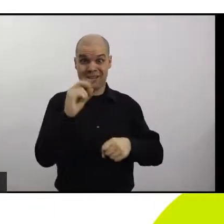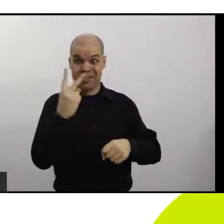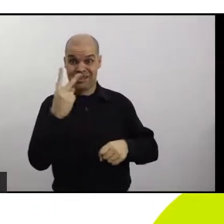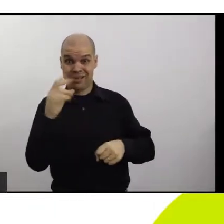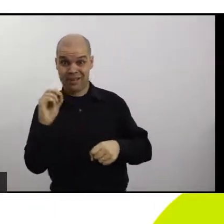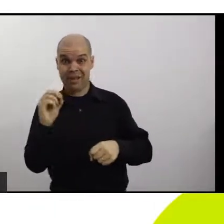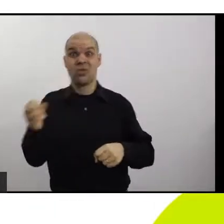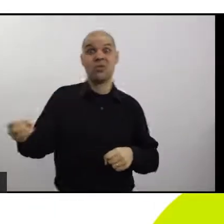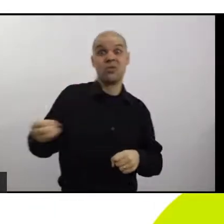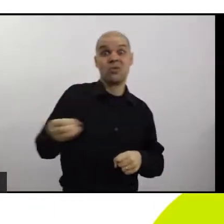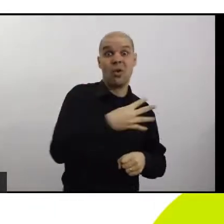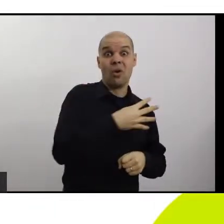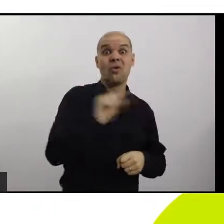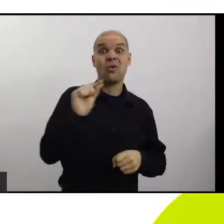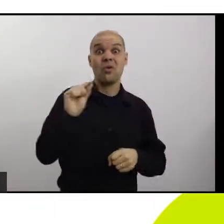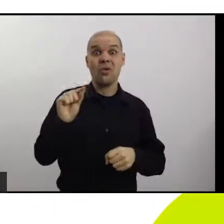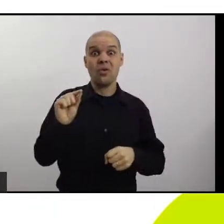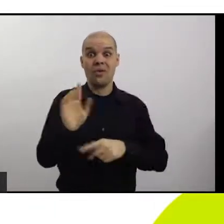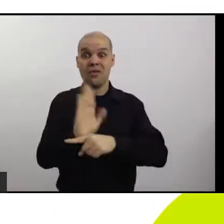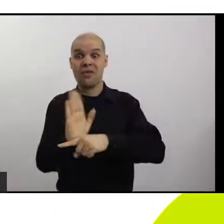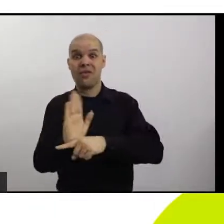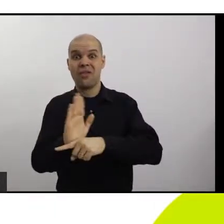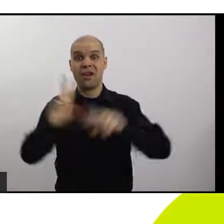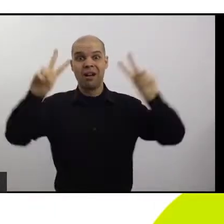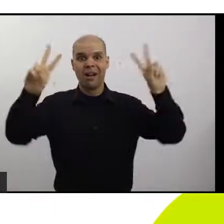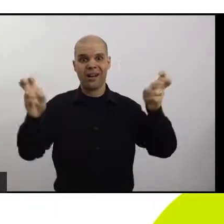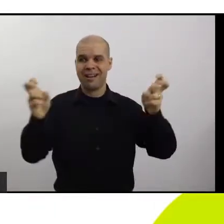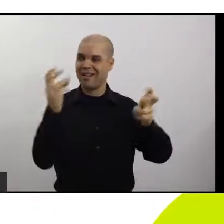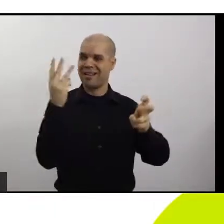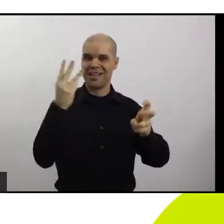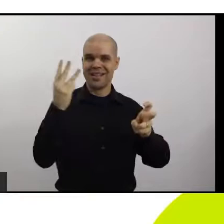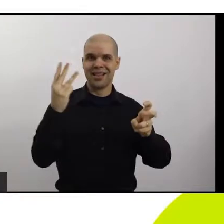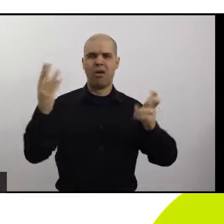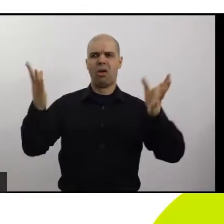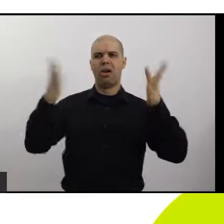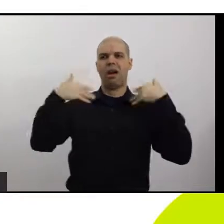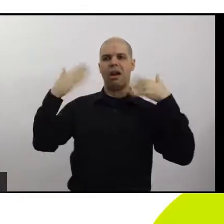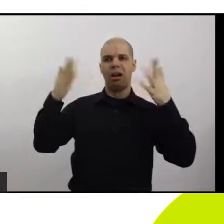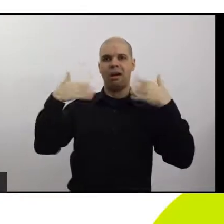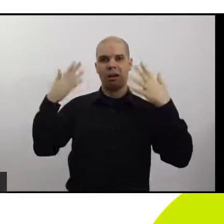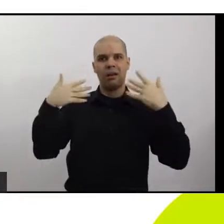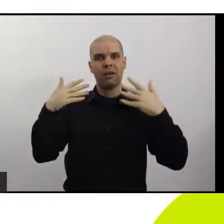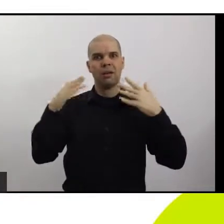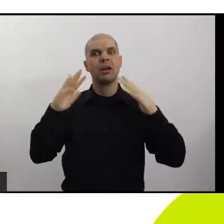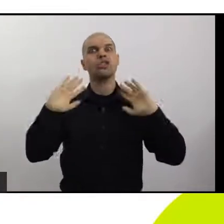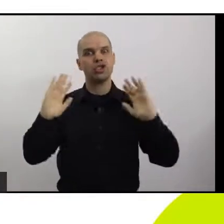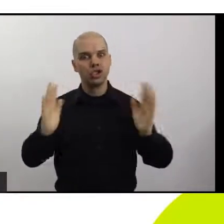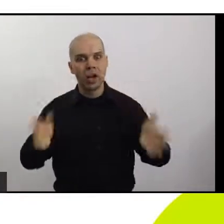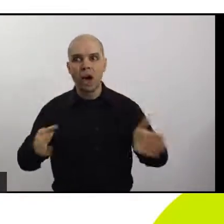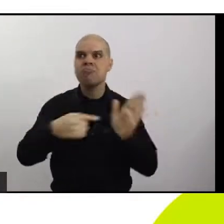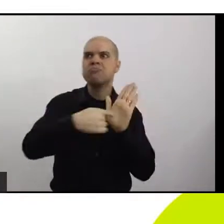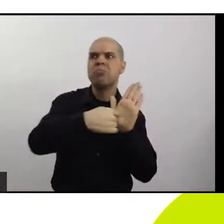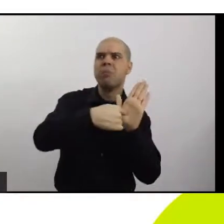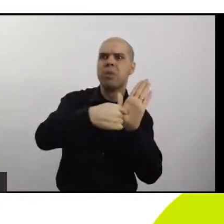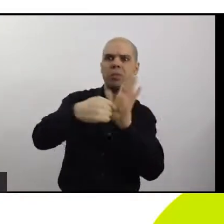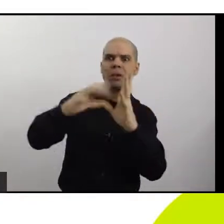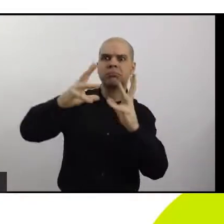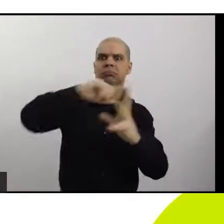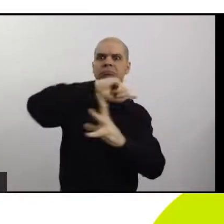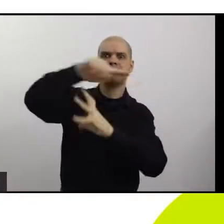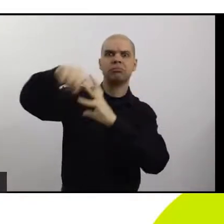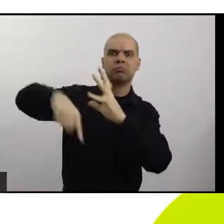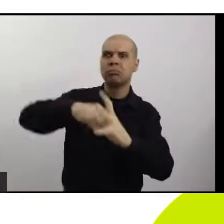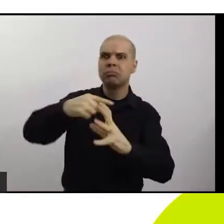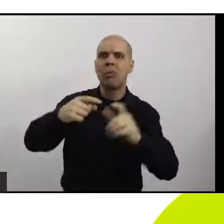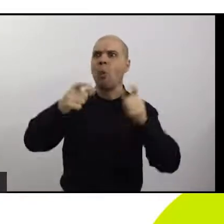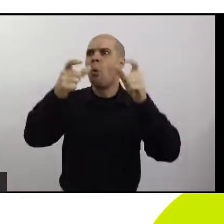no Havana Film Festival, no Festival do Rio. E são muitos trabalhos de cinema, mas hoje a gente vai falar